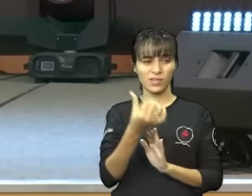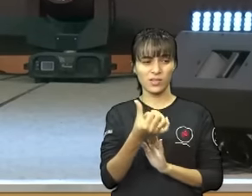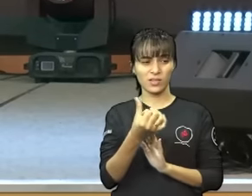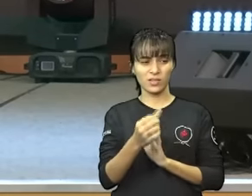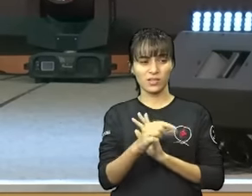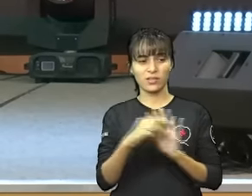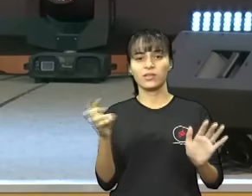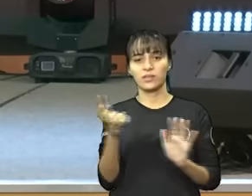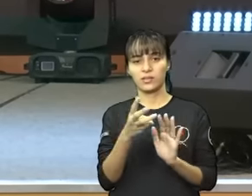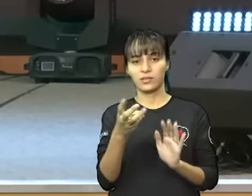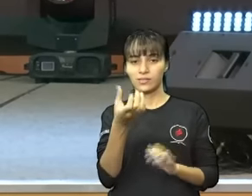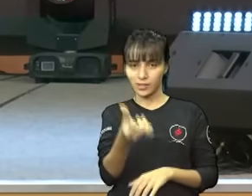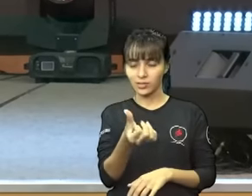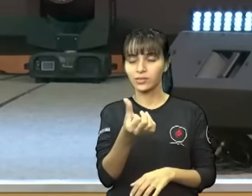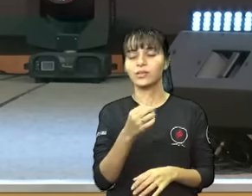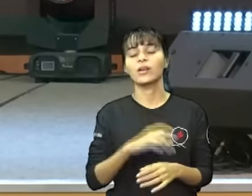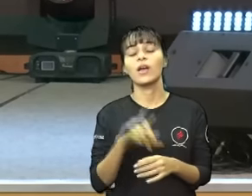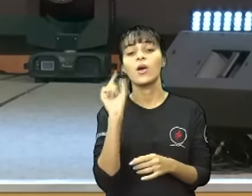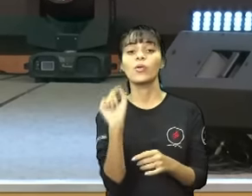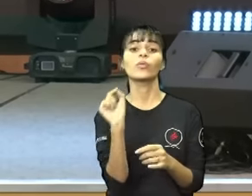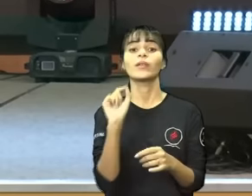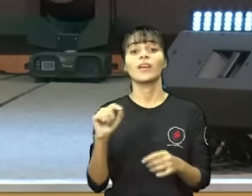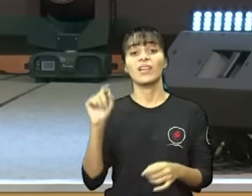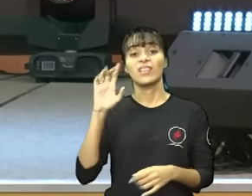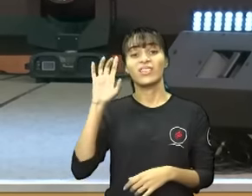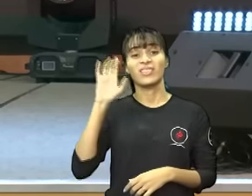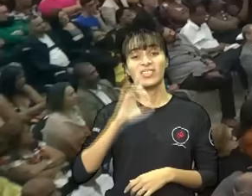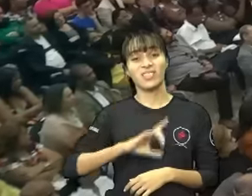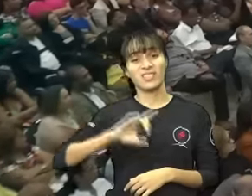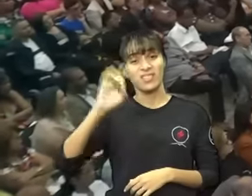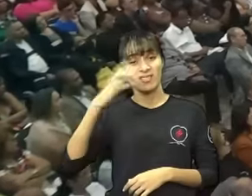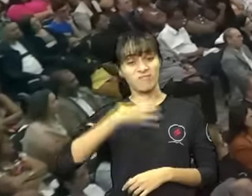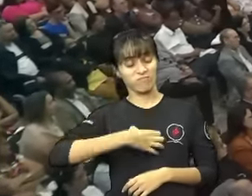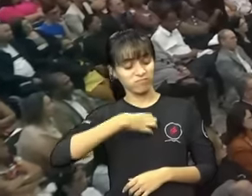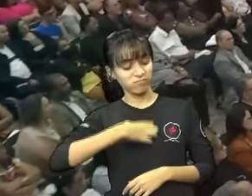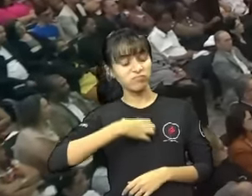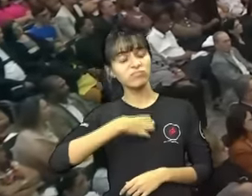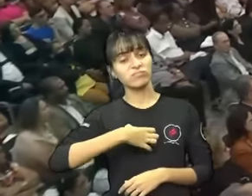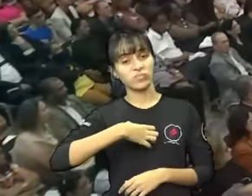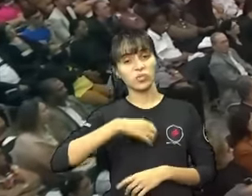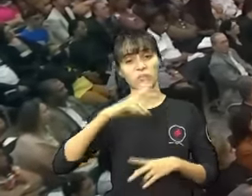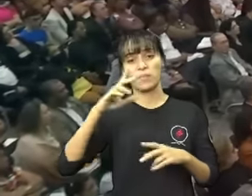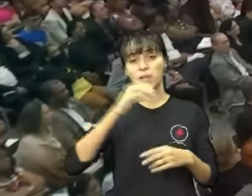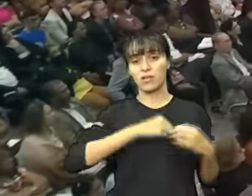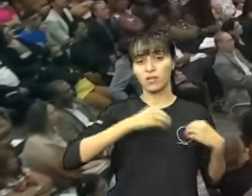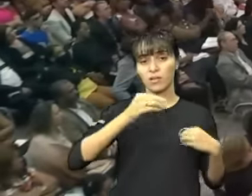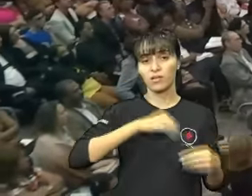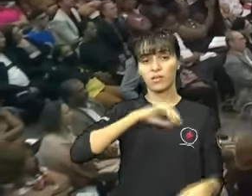representa a ira de Deus e sobre o pecado da desobediência à